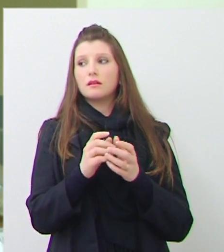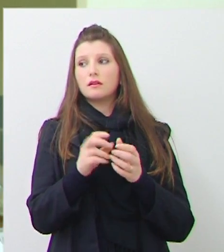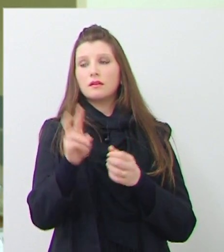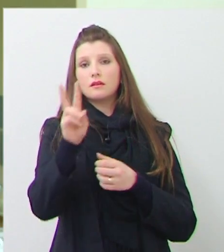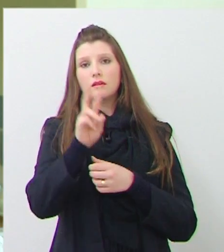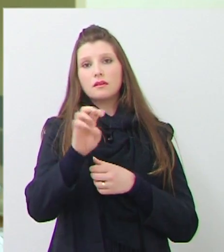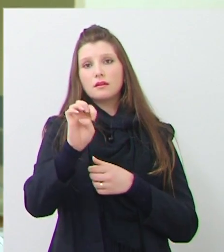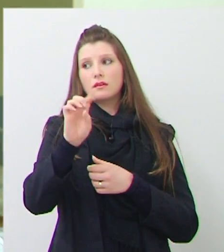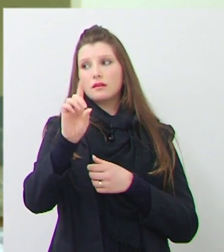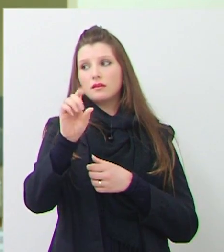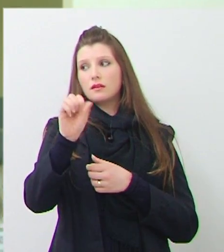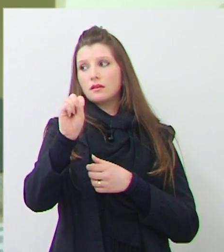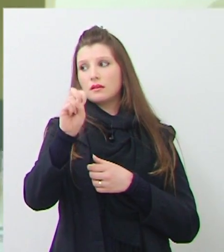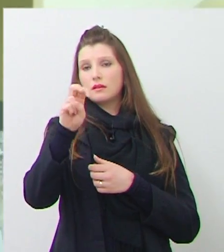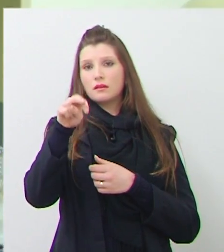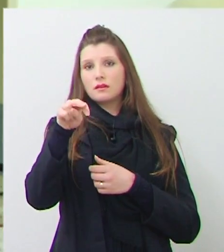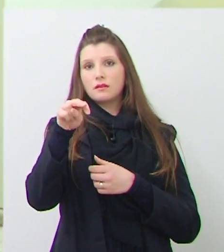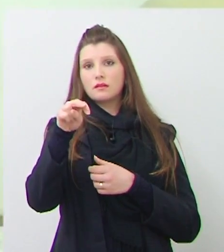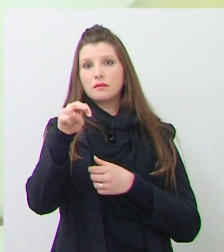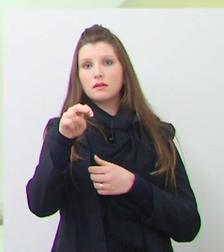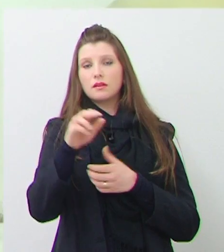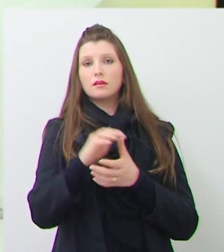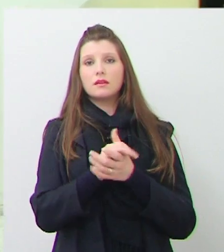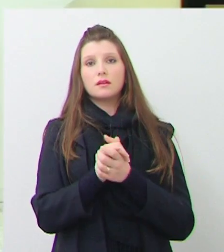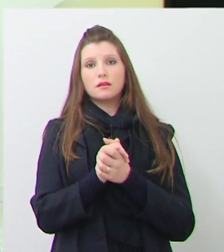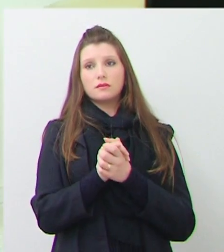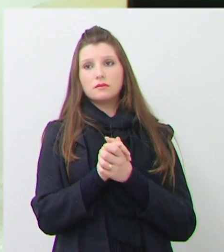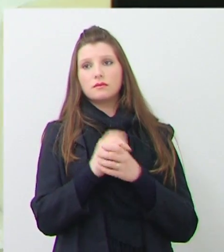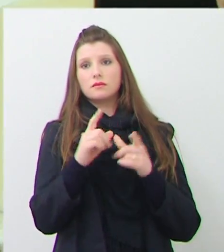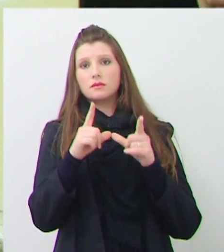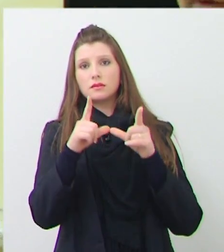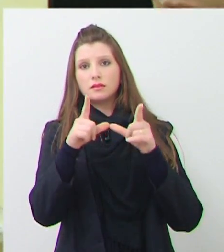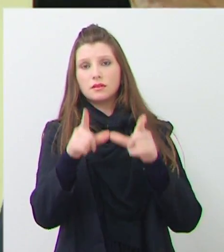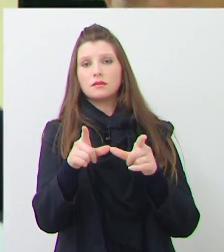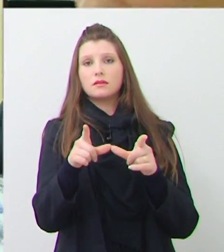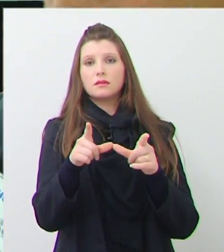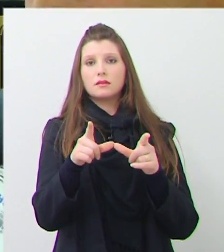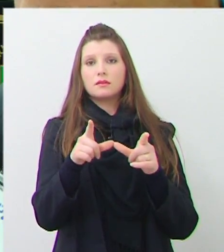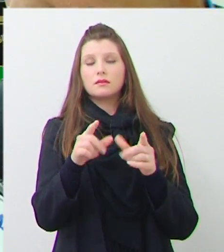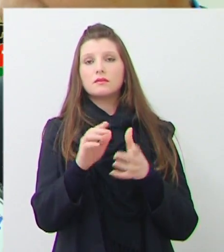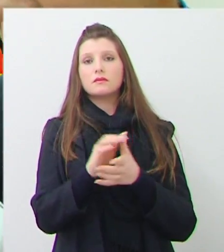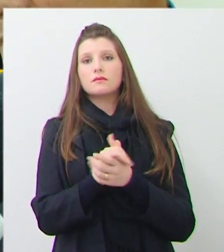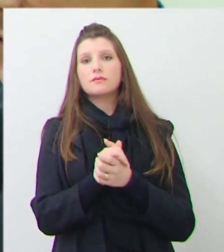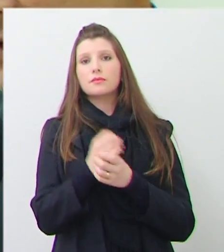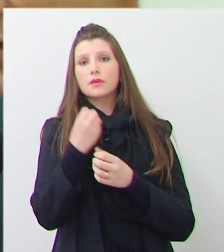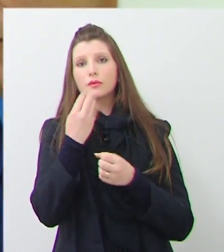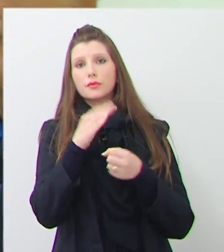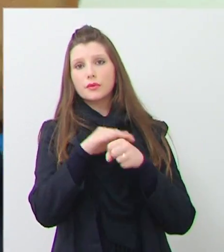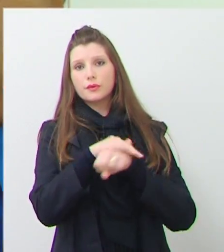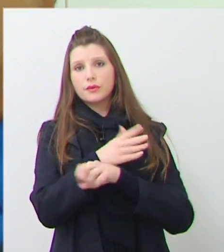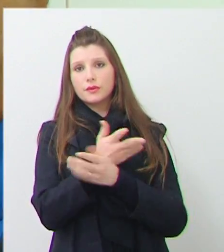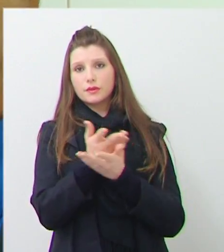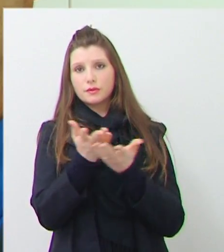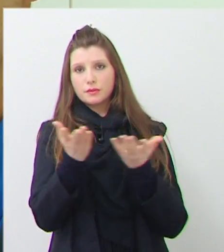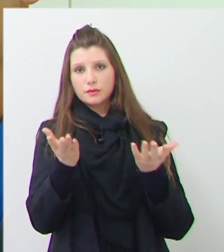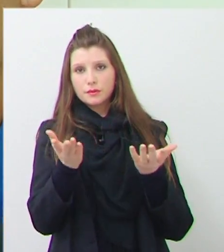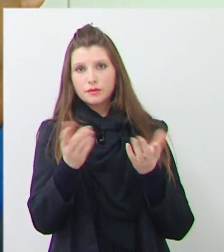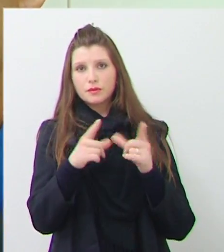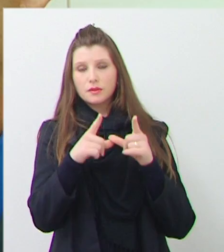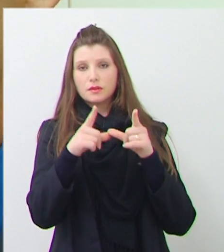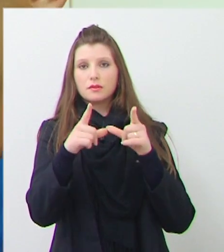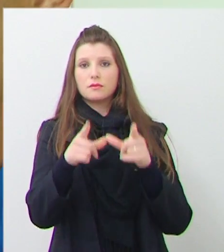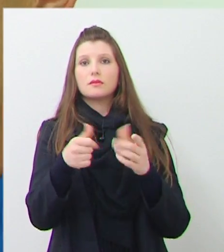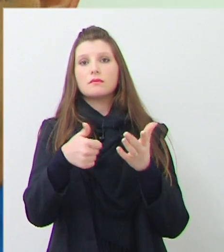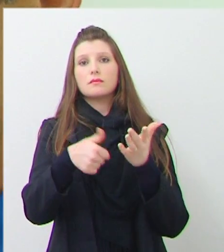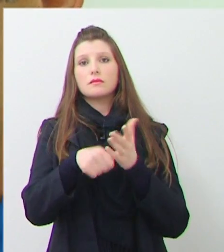vereador Edson Aurélio, que vai falar também do requerimento. Né, vereador? Boa noite a todos. Então, esse requerimento foi aprovado